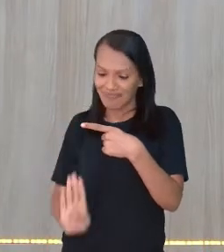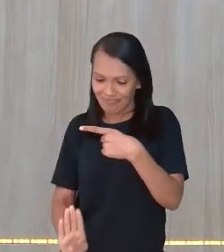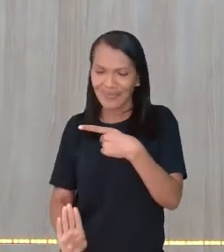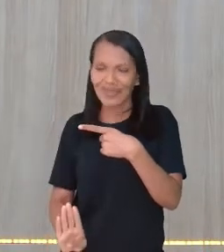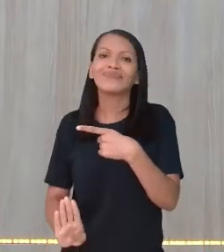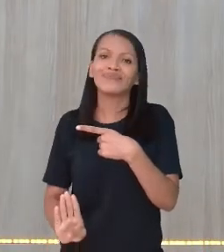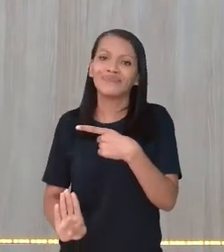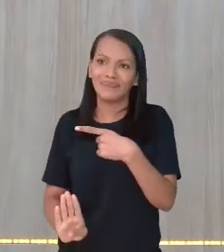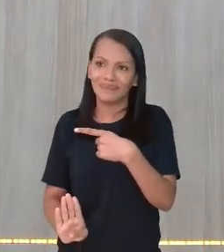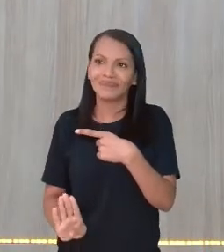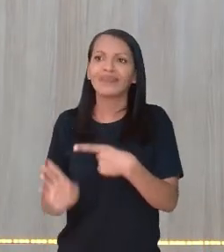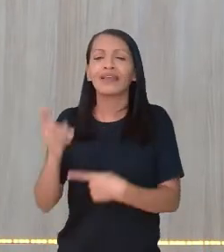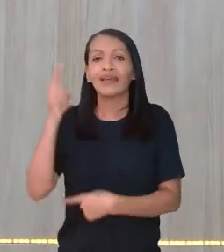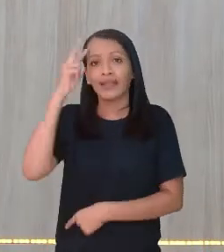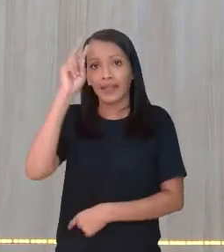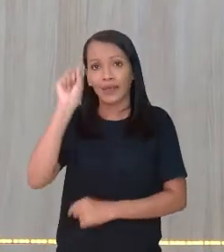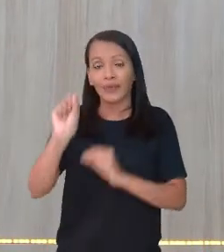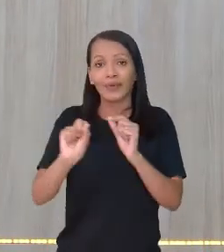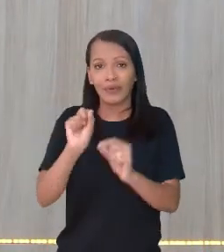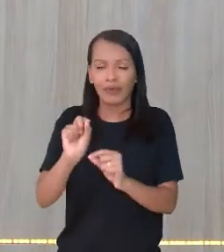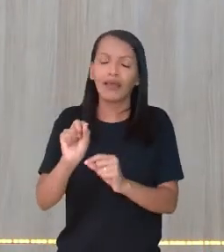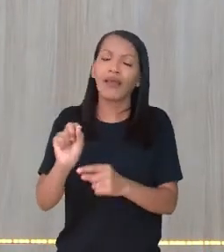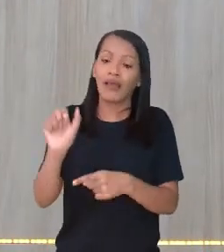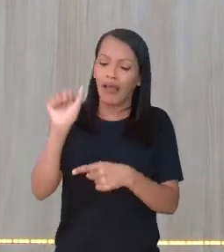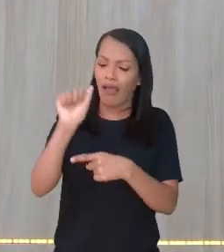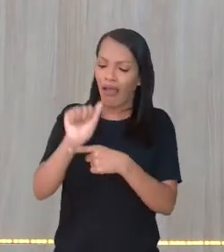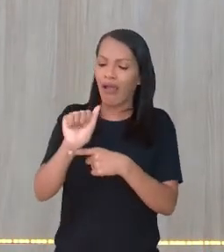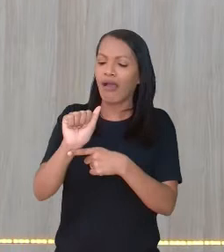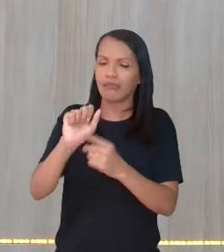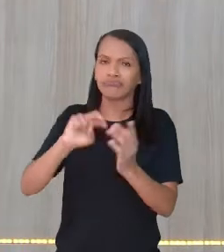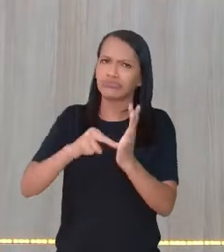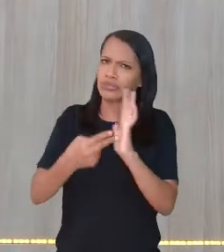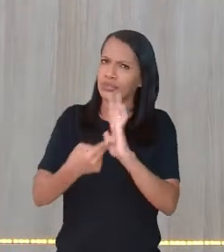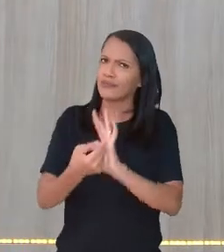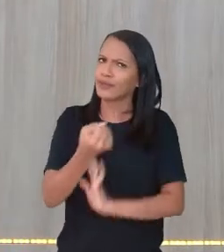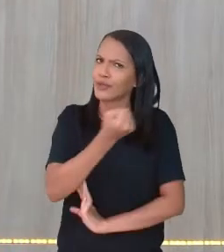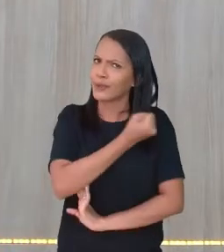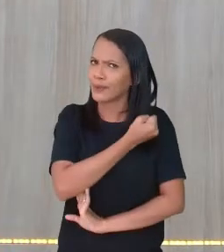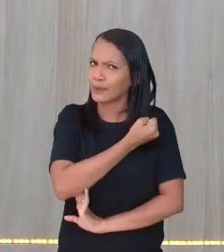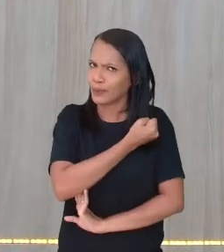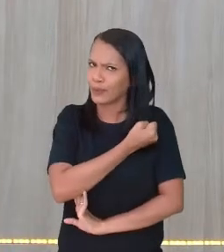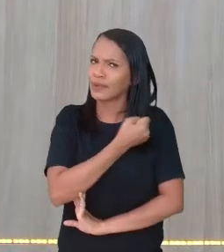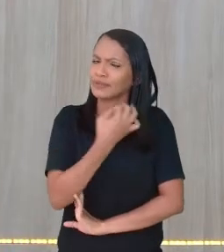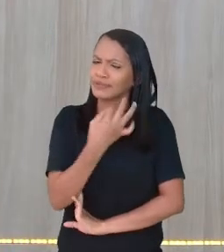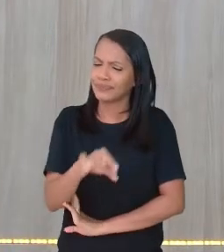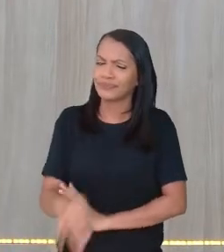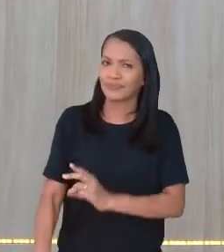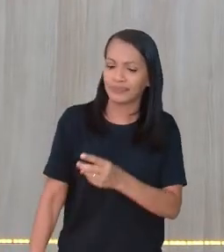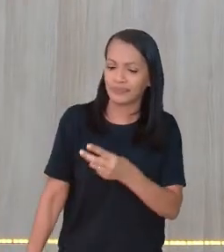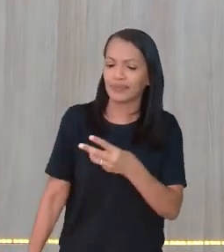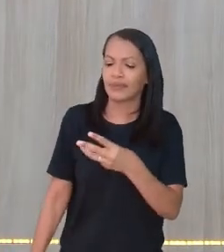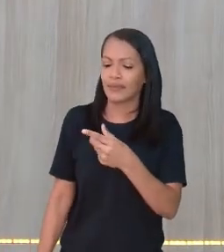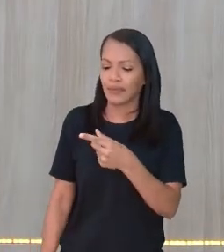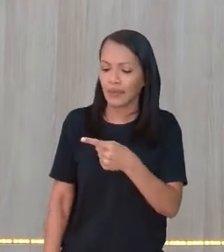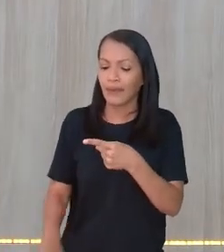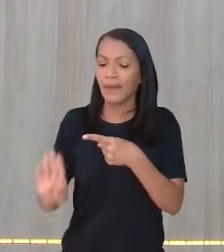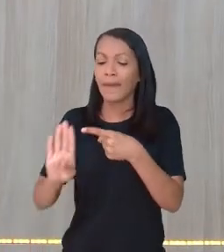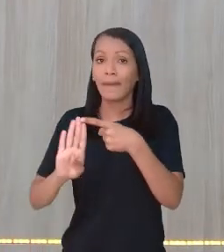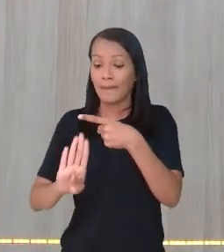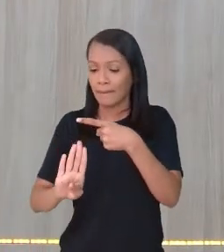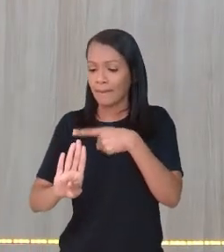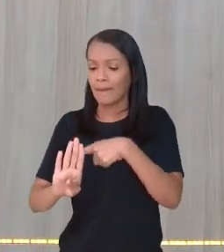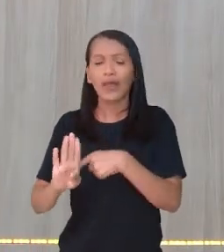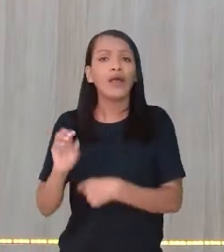né, que esse A e esse B são números, tá? São números inteiros. E esse B aqui, ele não pode ser o